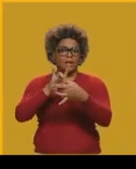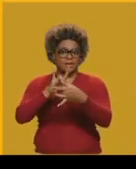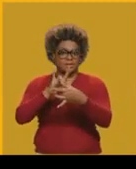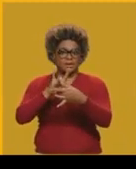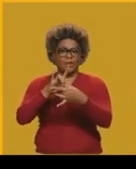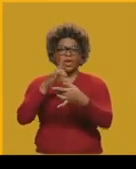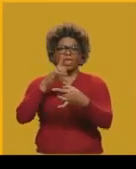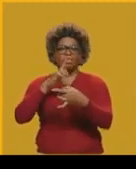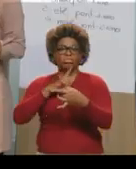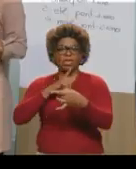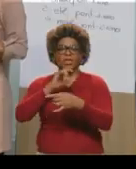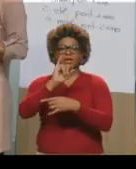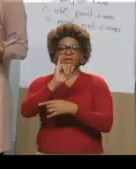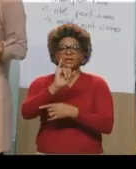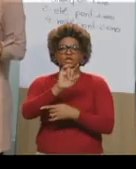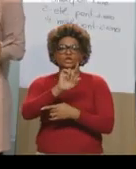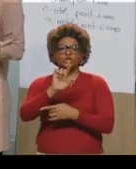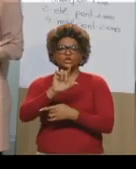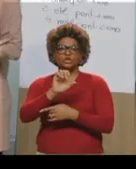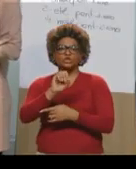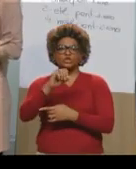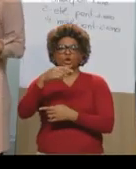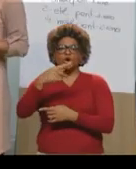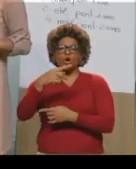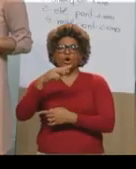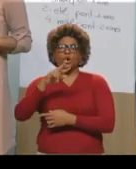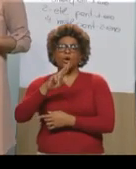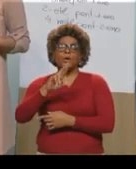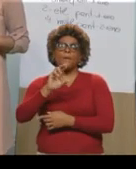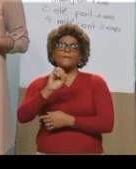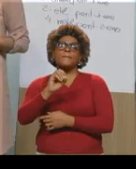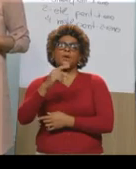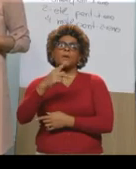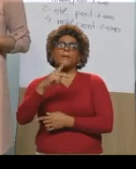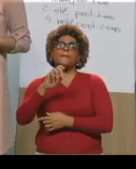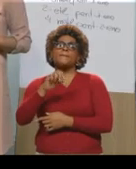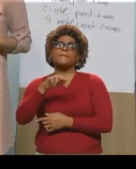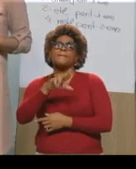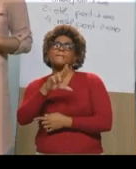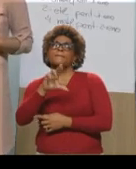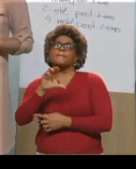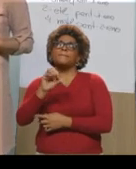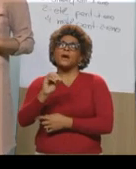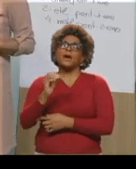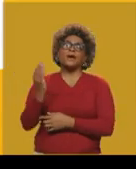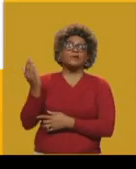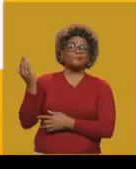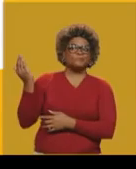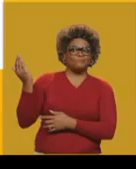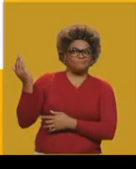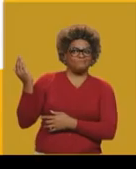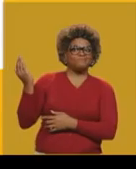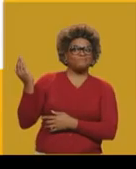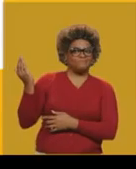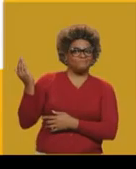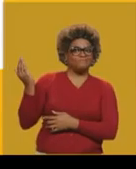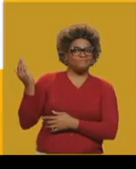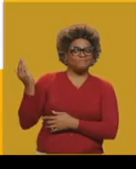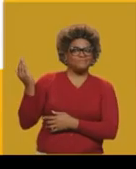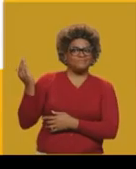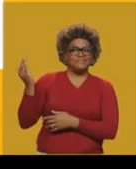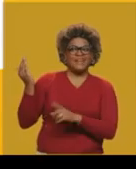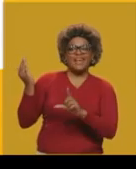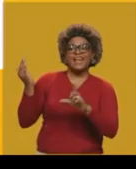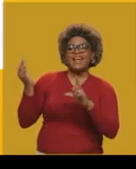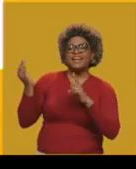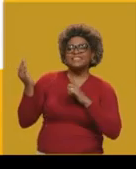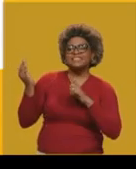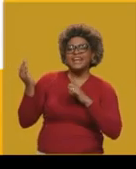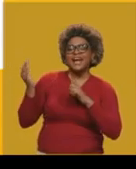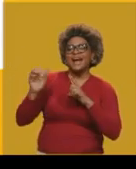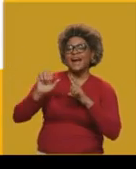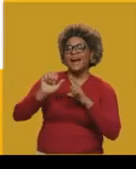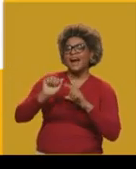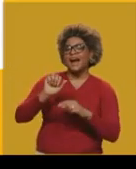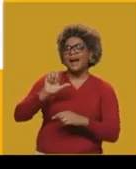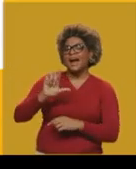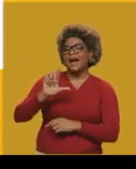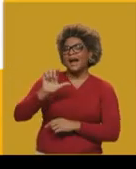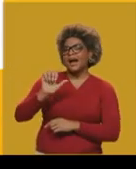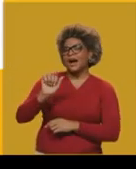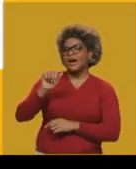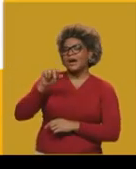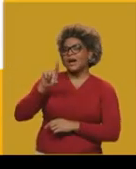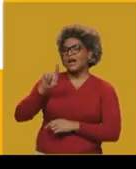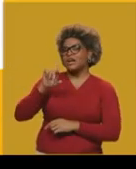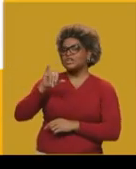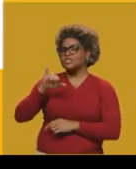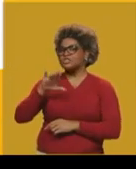isopropeno e aqui nós temos então a nosso alcadieno. Então, aqui eu tenho cadeia principal 1,